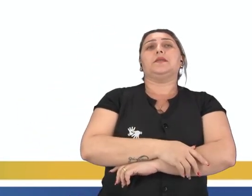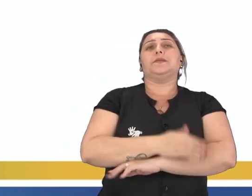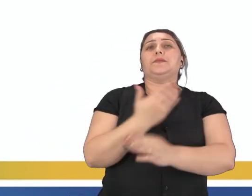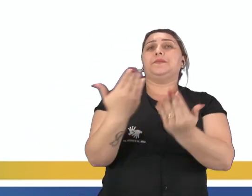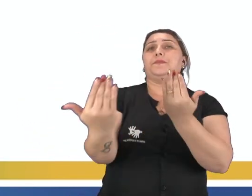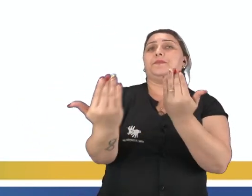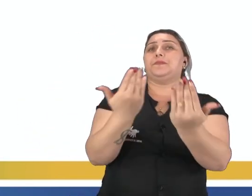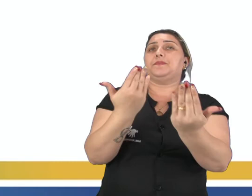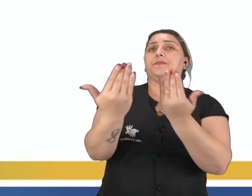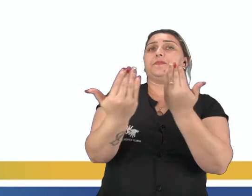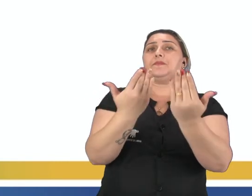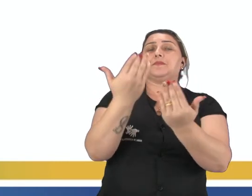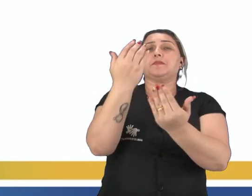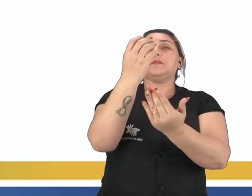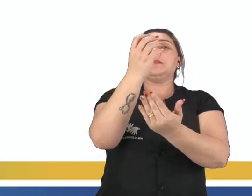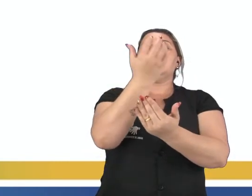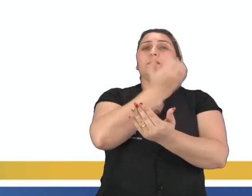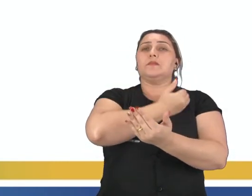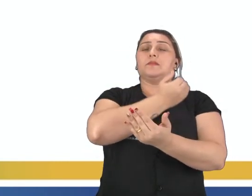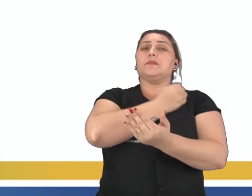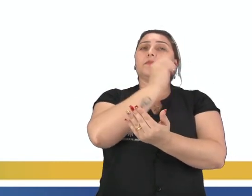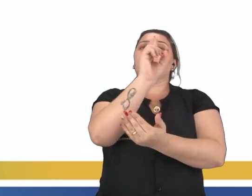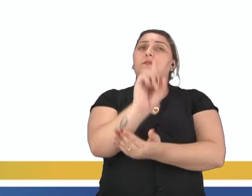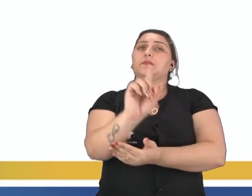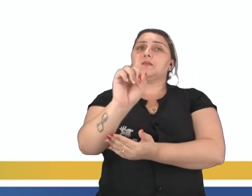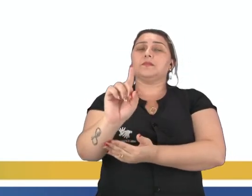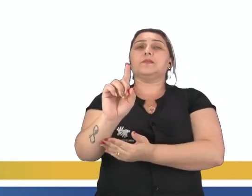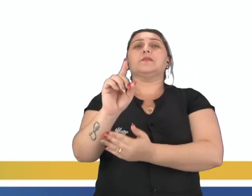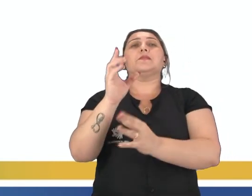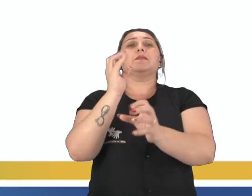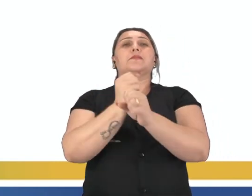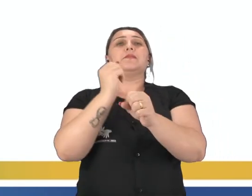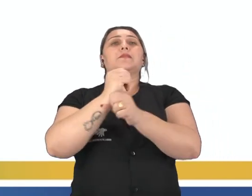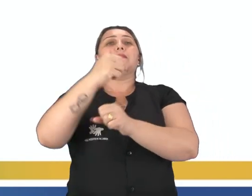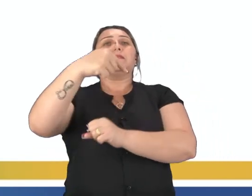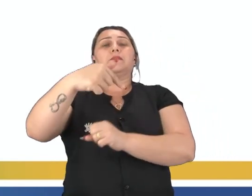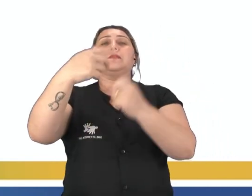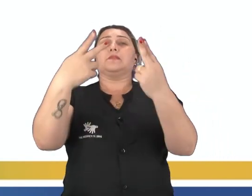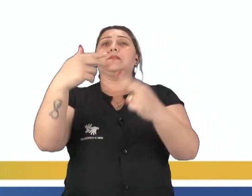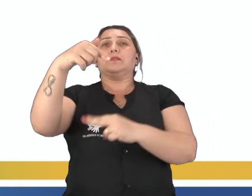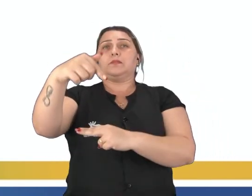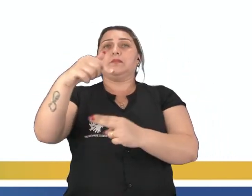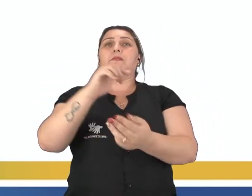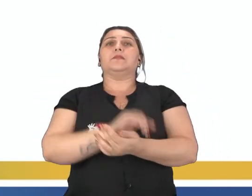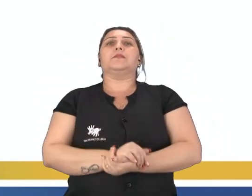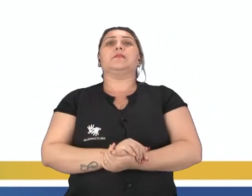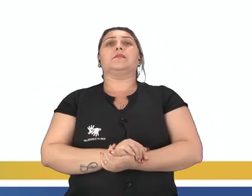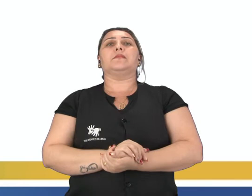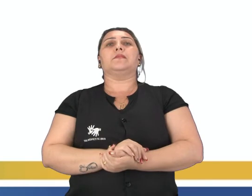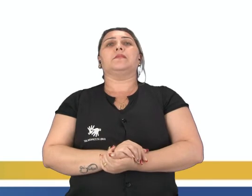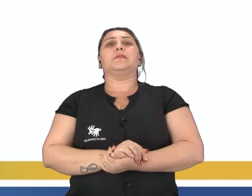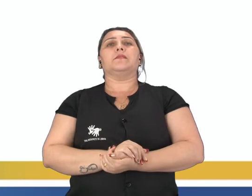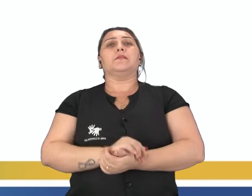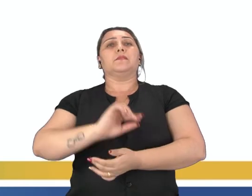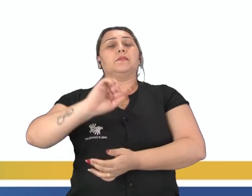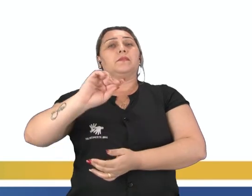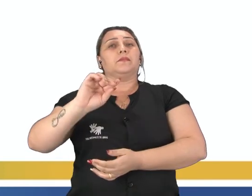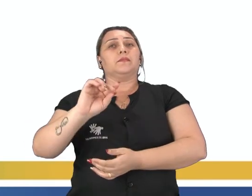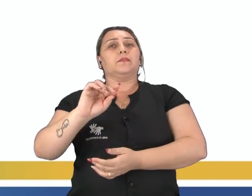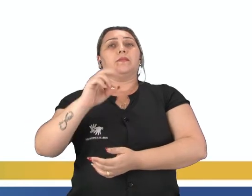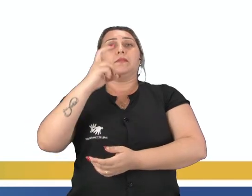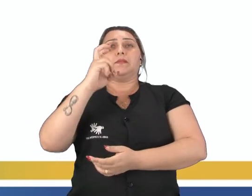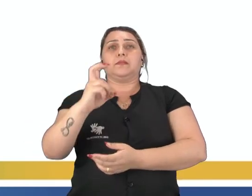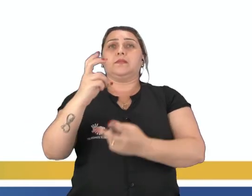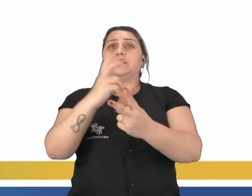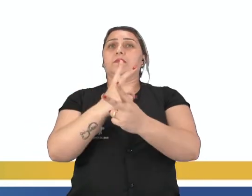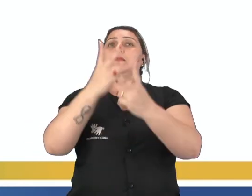vou comparar número por número. Então, a primeira parte inteira, 7 é igual a 7. Aí eu vou para a parte decimal, que é